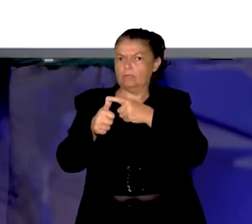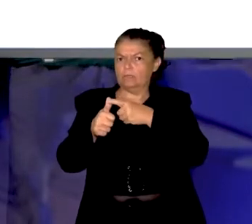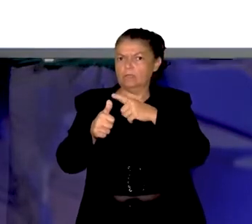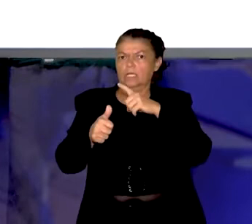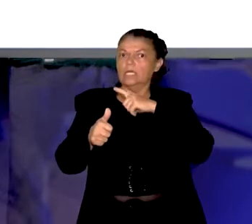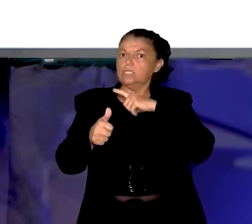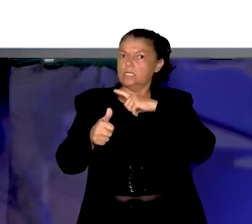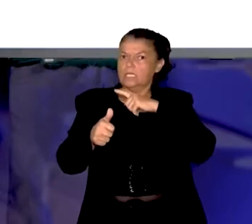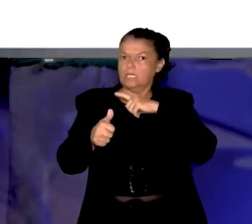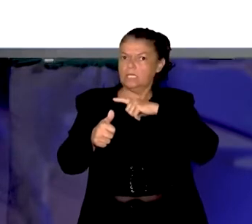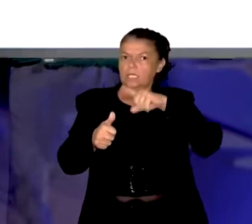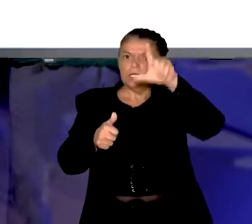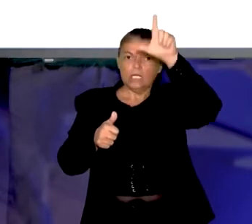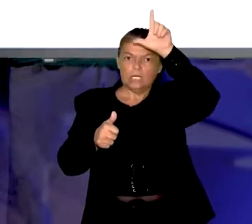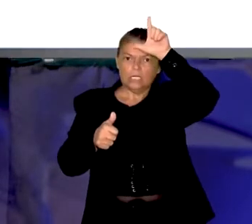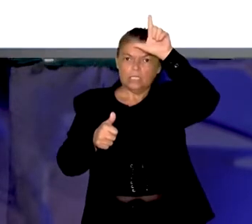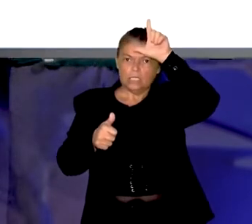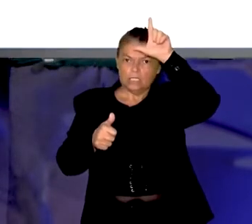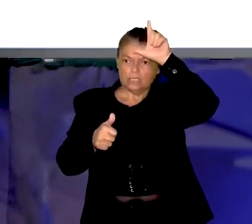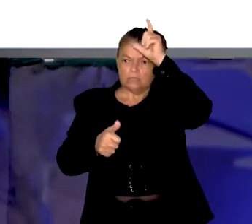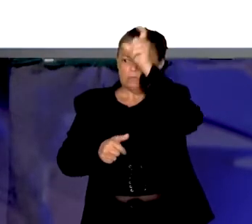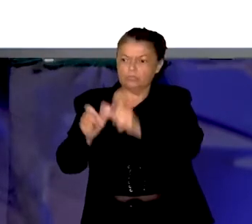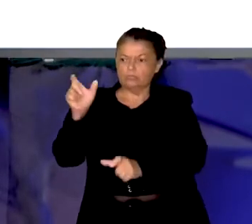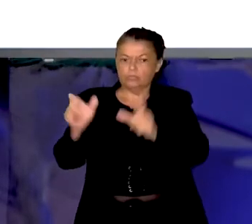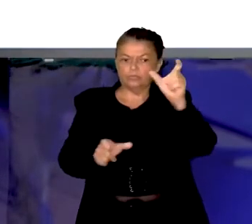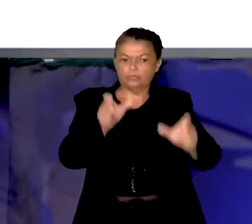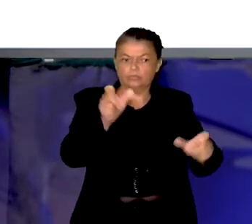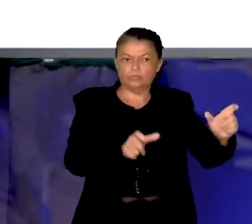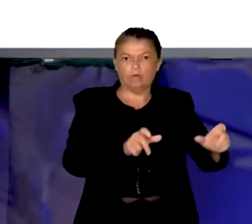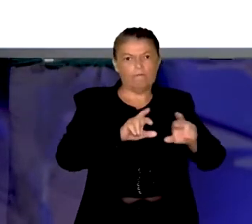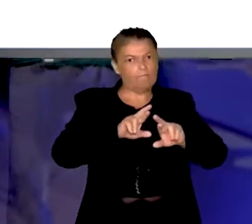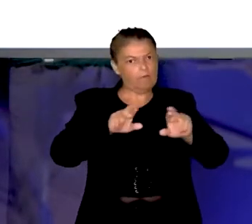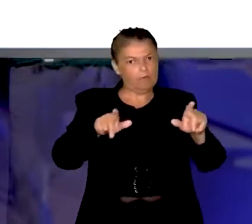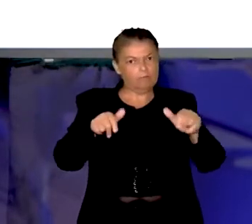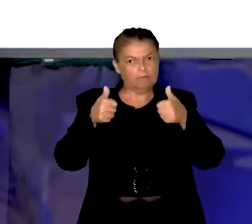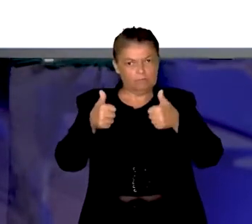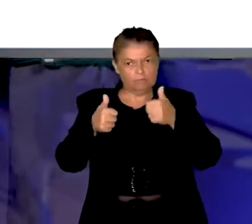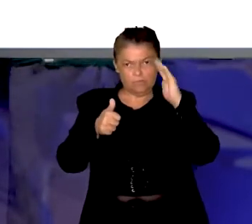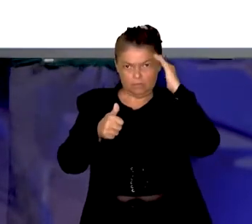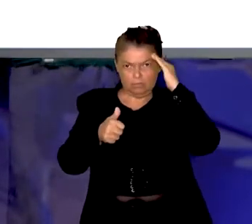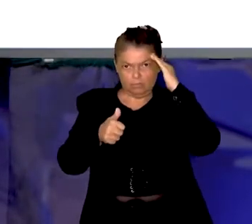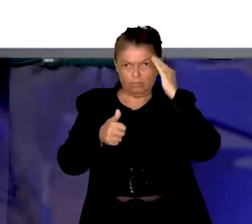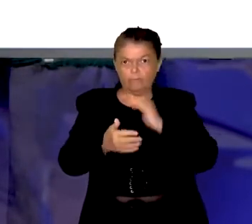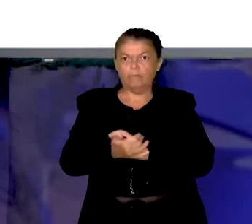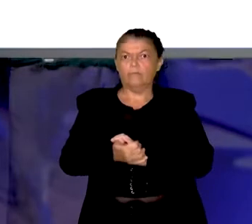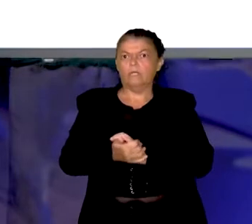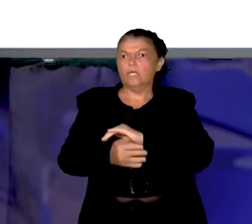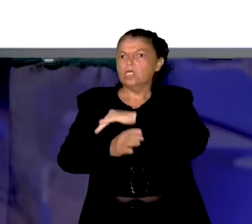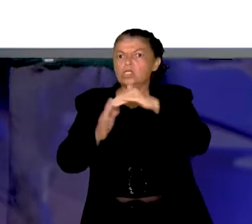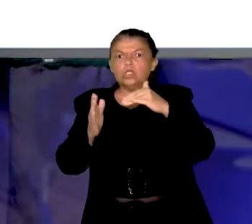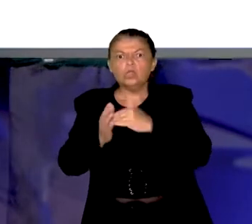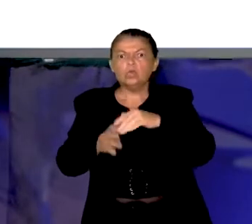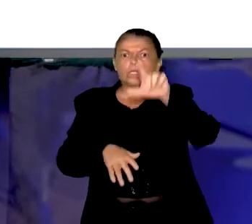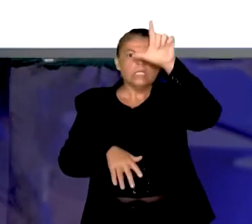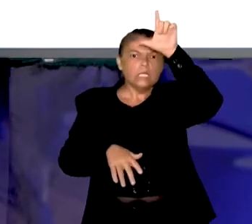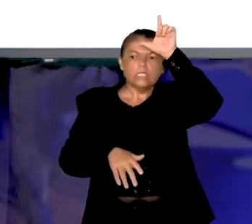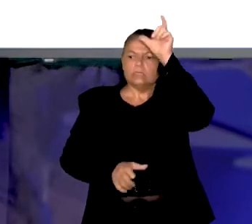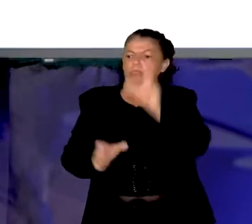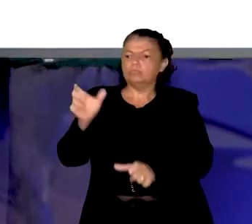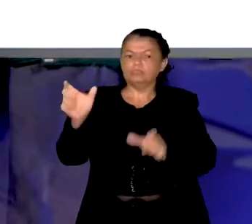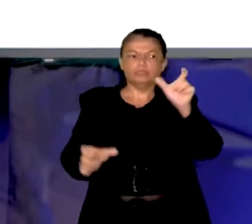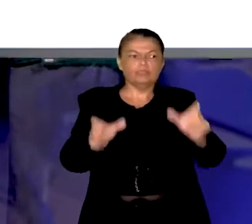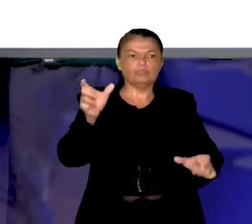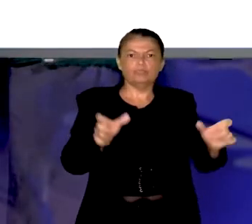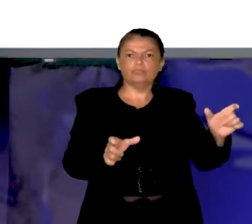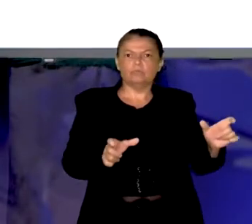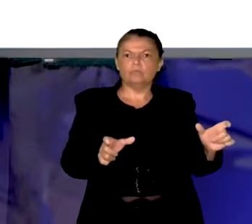vários tipos de liderança. Combinado? Deu para entender? Beleza. De todas as lideranças que existem, tem algumas destas